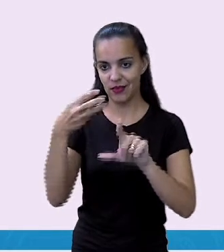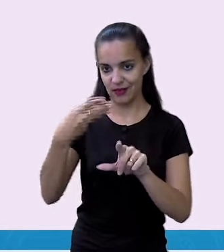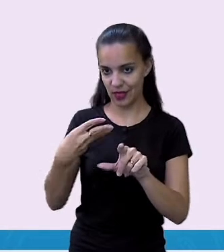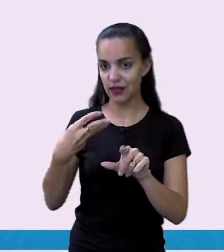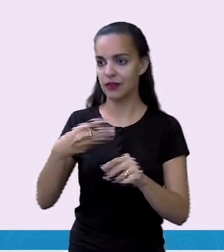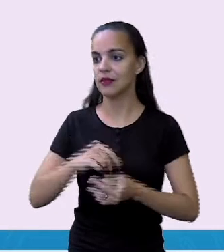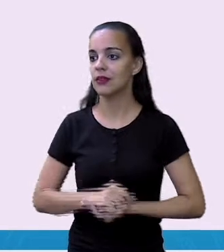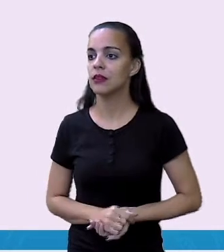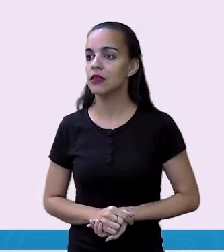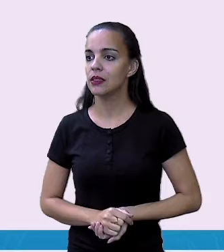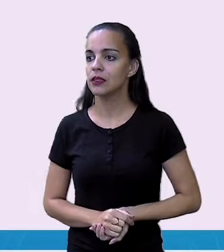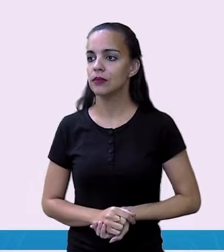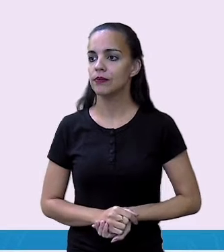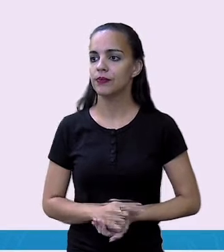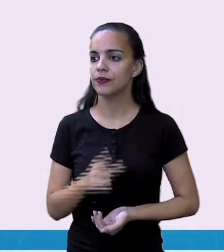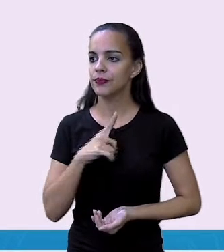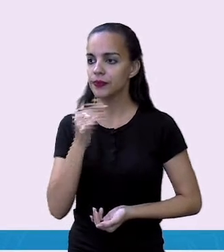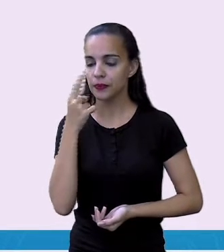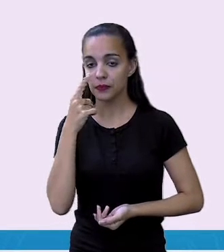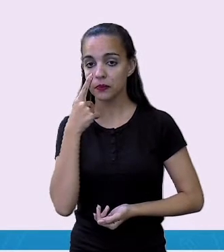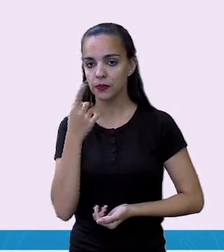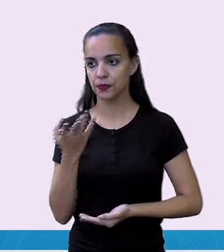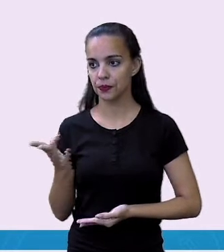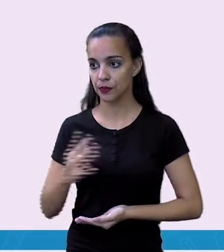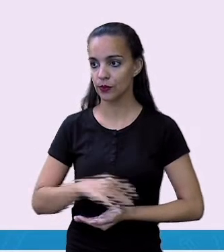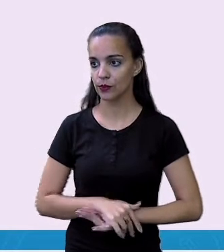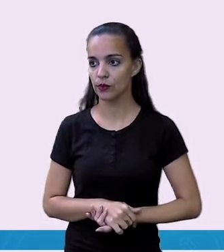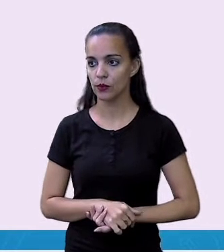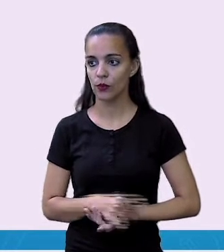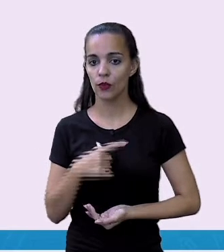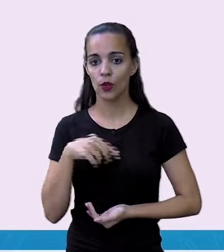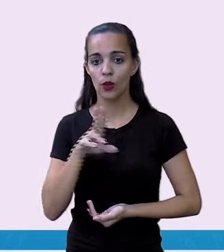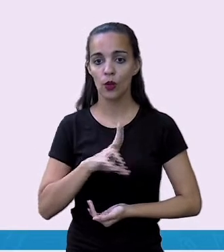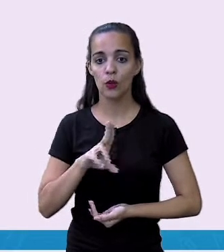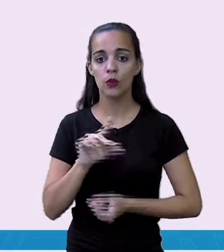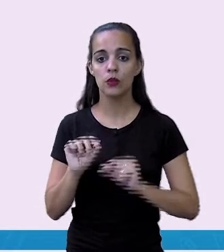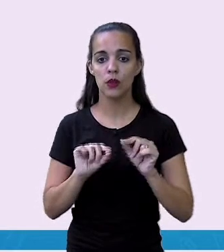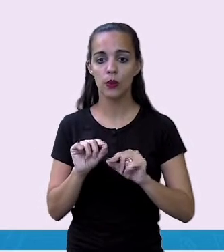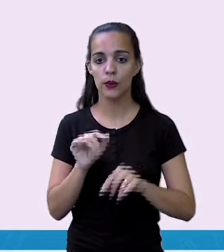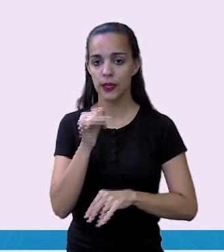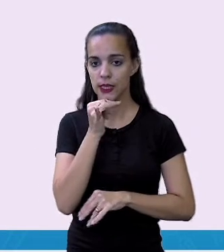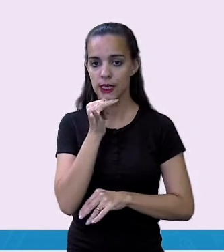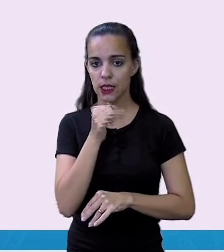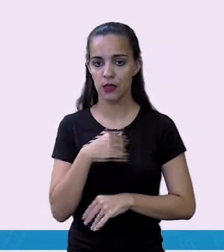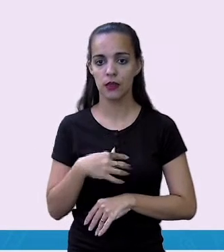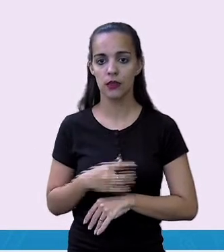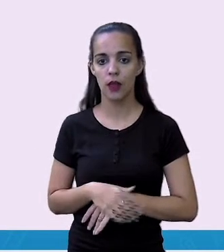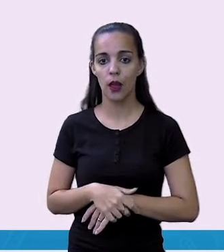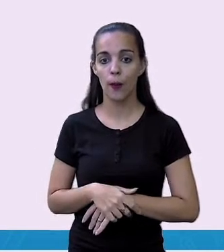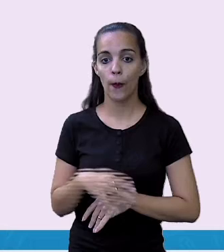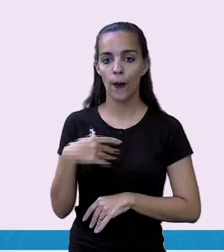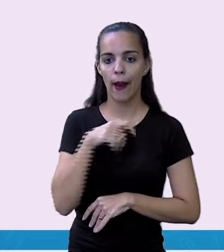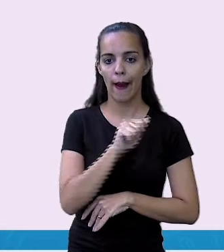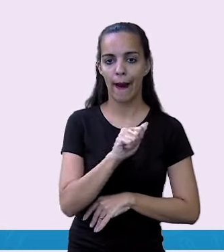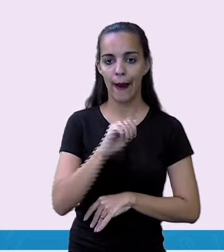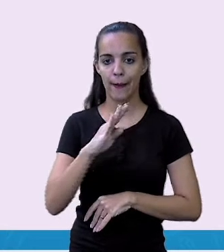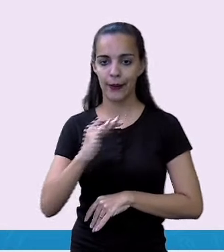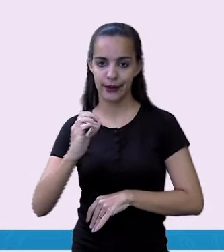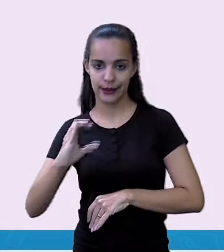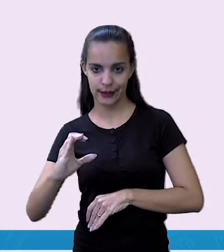ABC, ele é semelhante. Olha aqui, ó, apareceu um